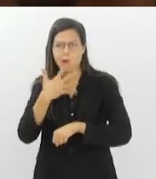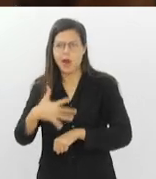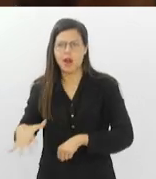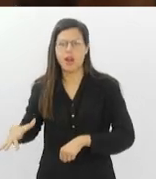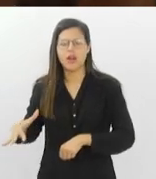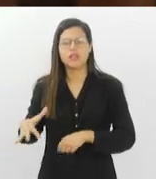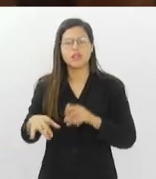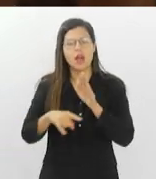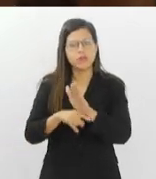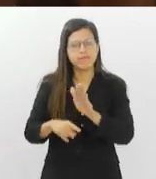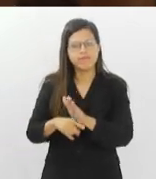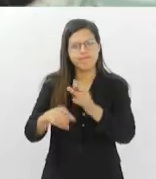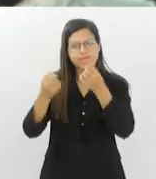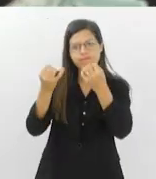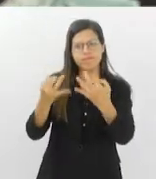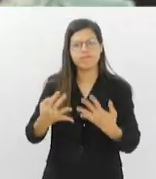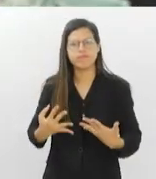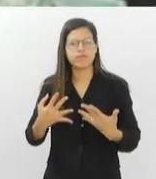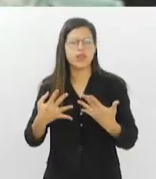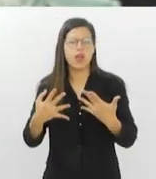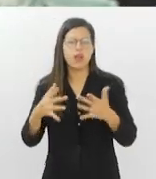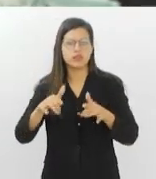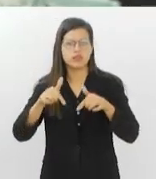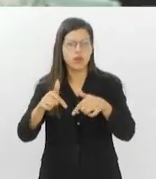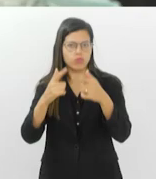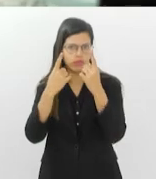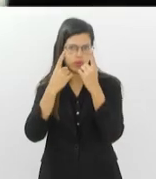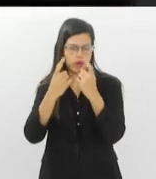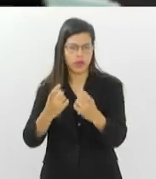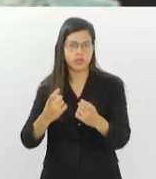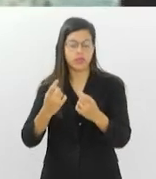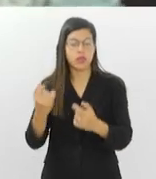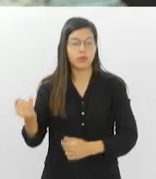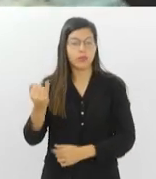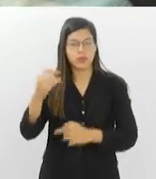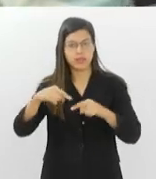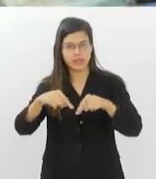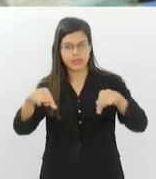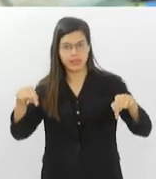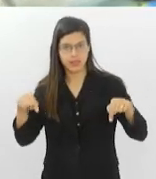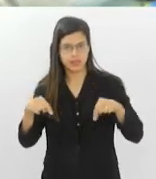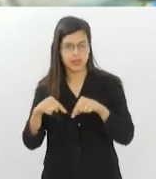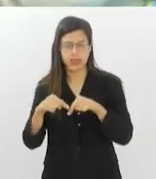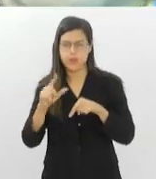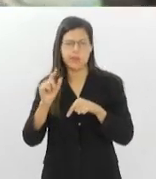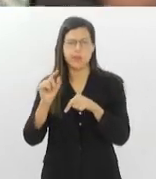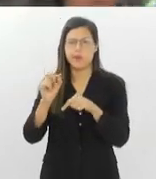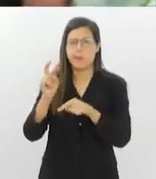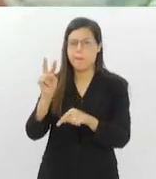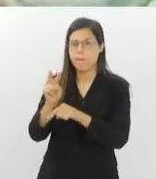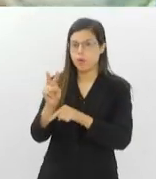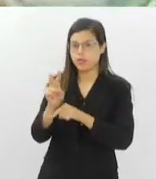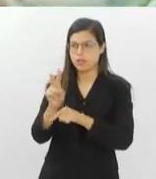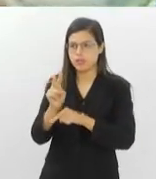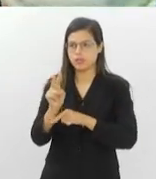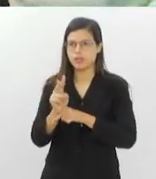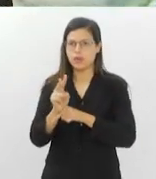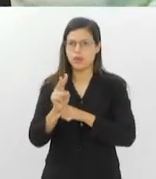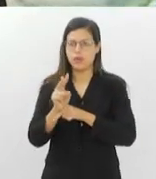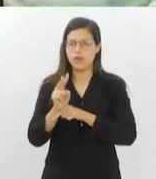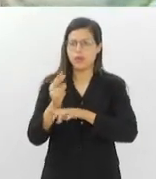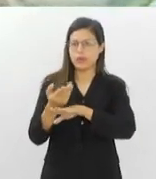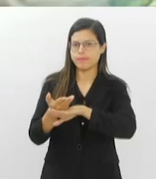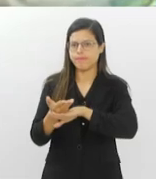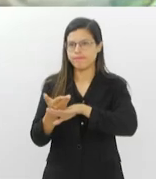esclarecimento de fatos de violência. A importância da sala, ela consiste na proteção e em afastar